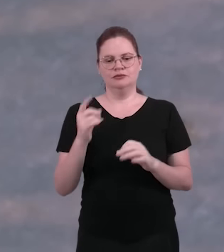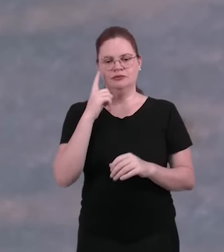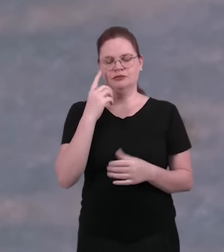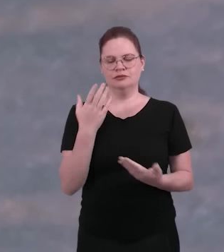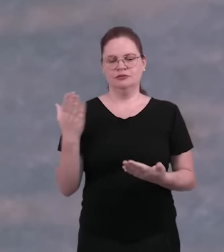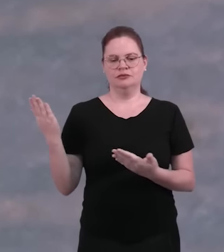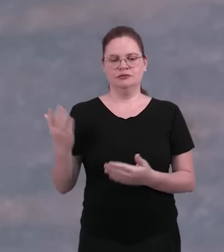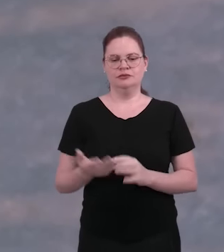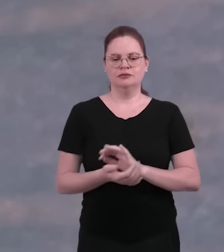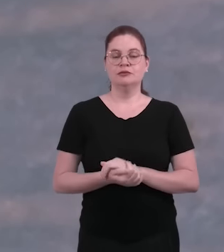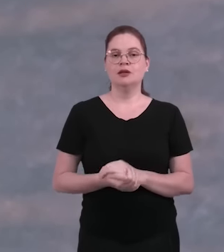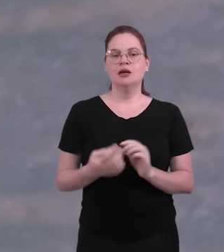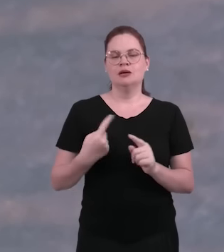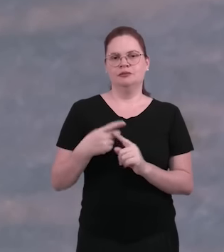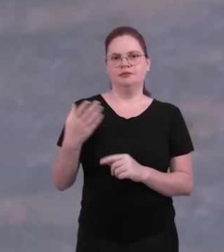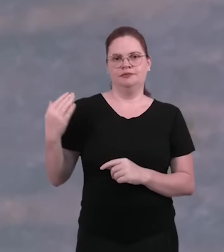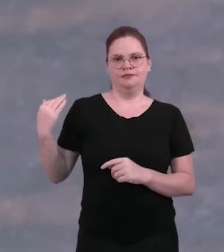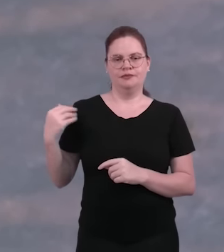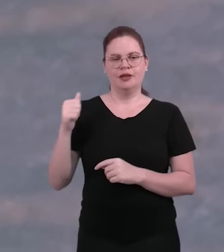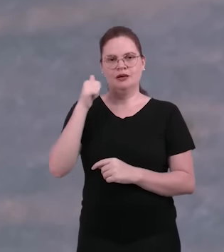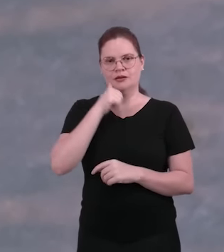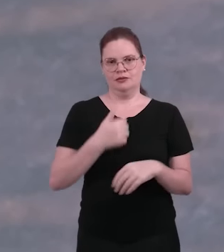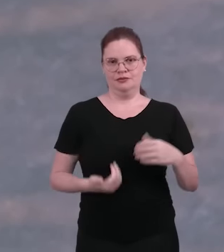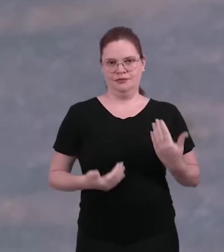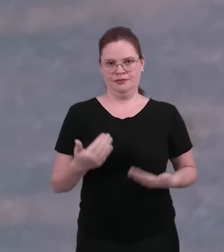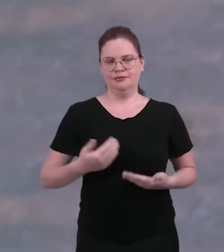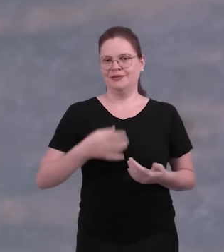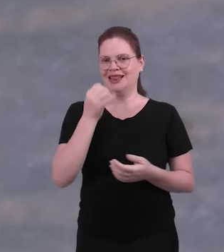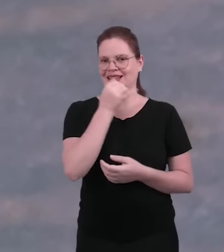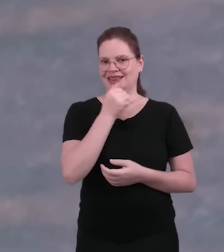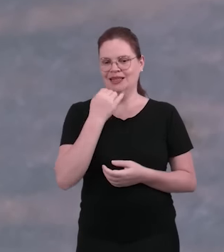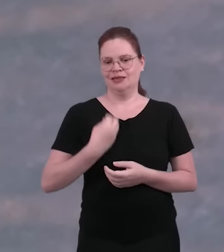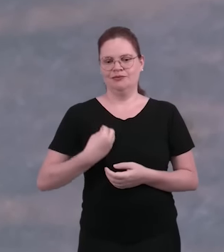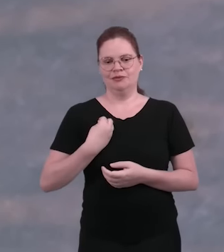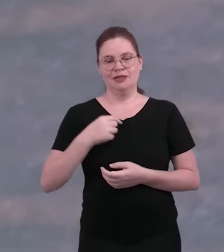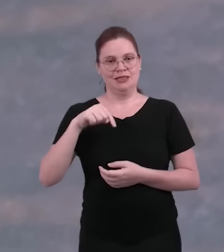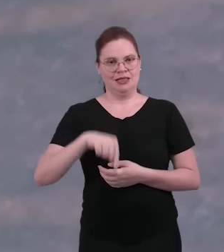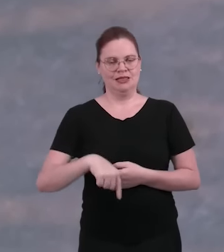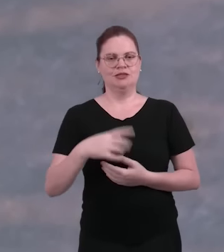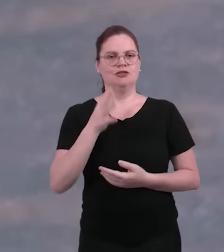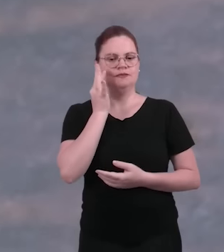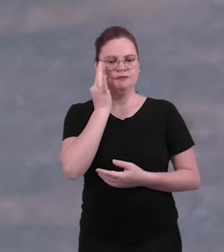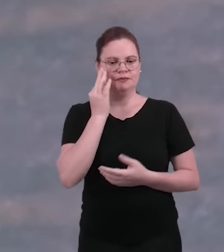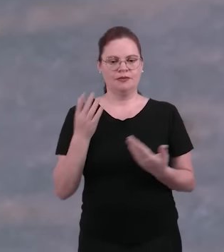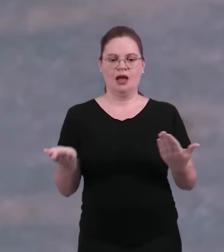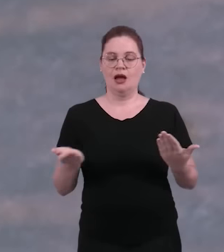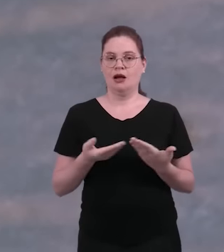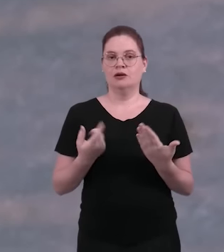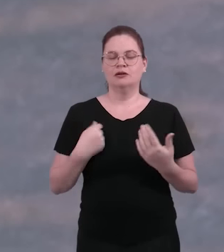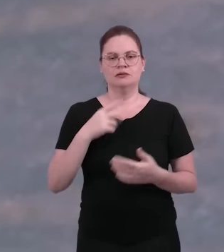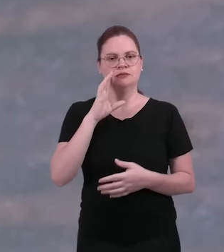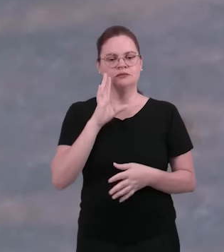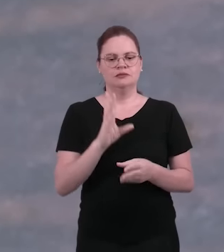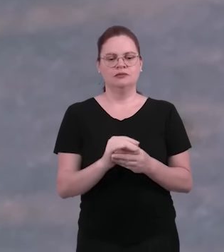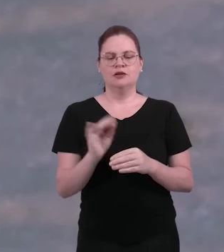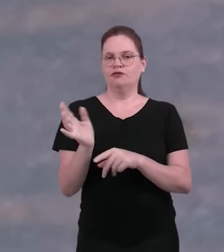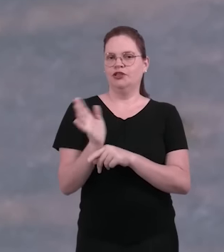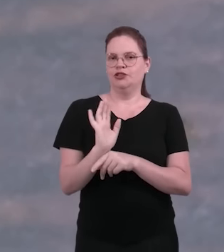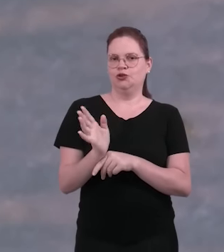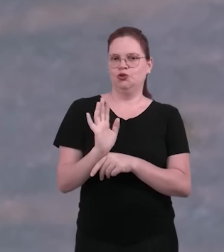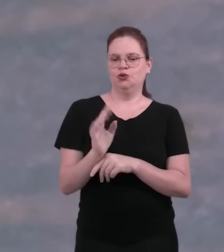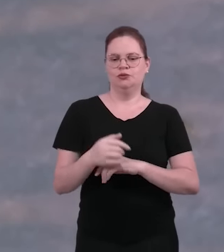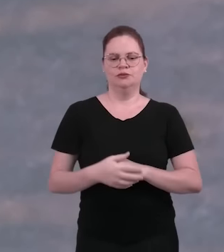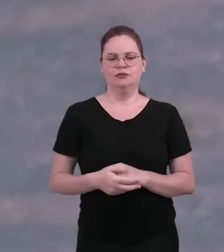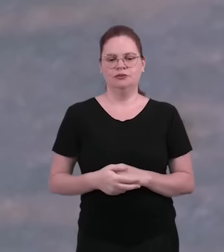do exterior. No programa passado tivemos uma irmã aqui da Itália que estava presencialmente e agora essa participação ela vem por